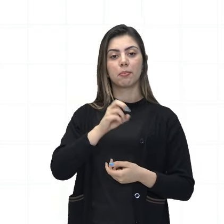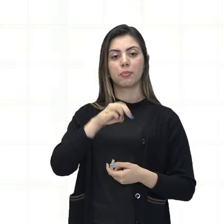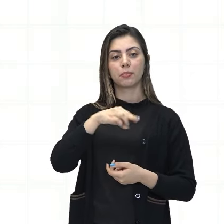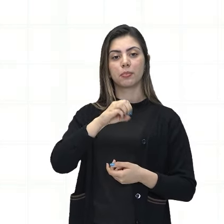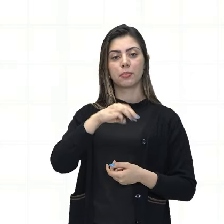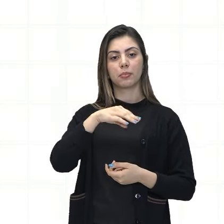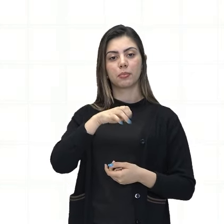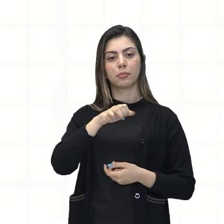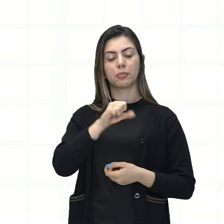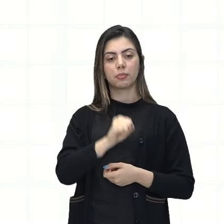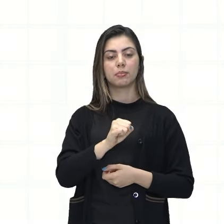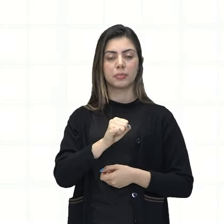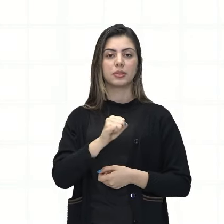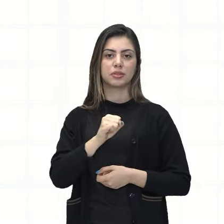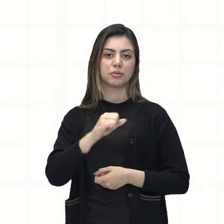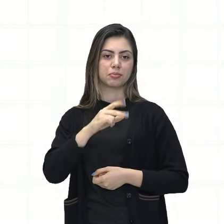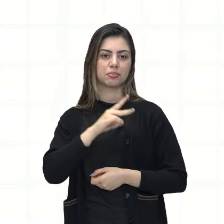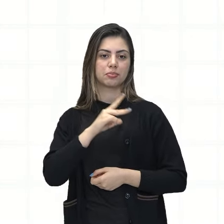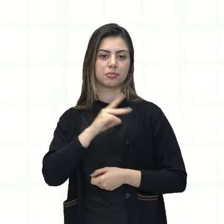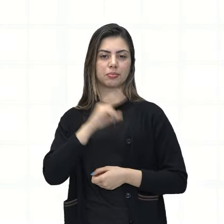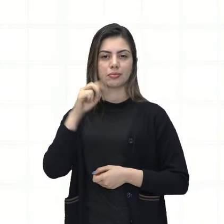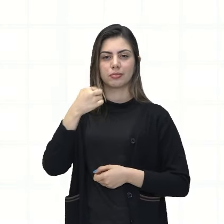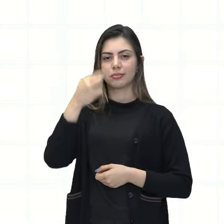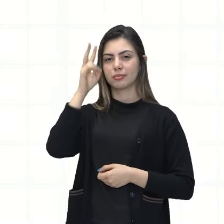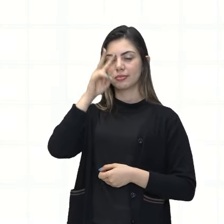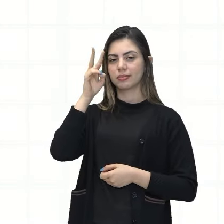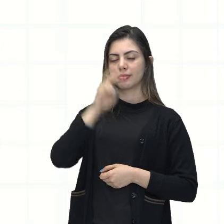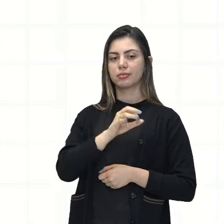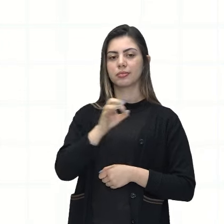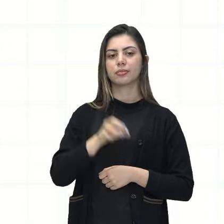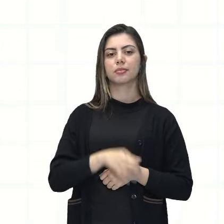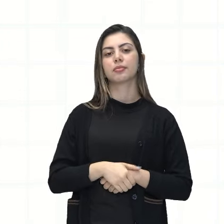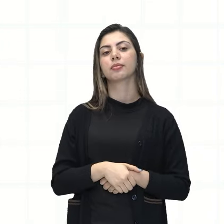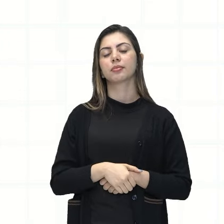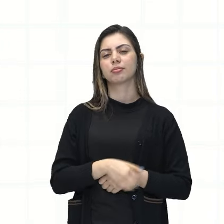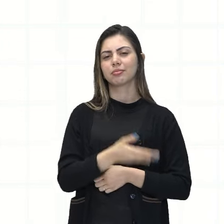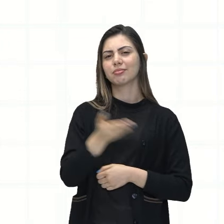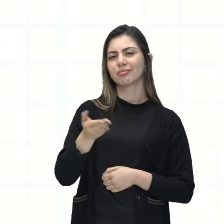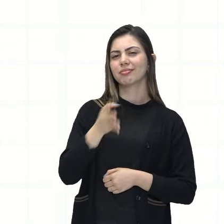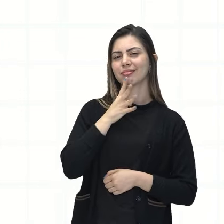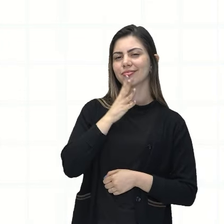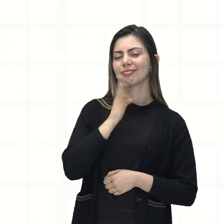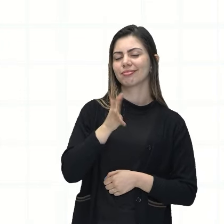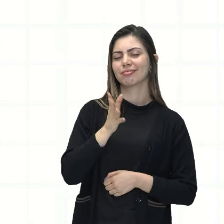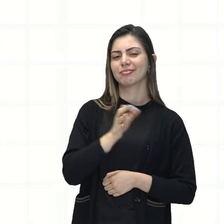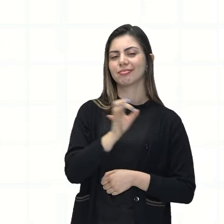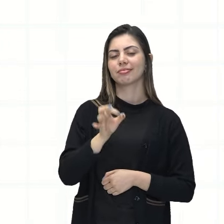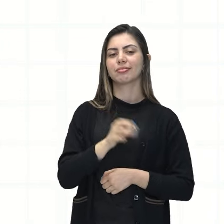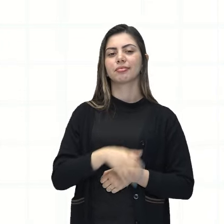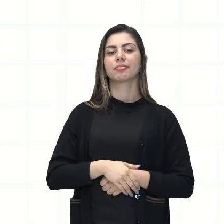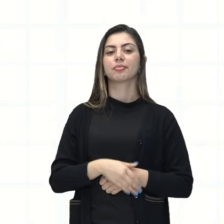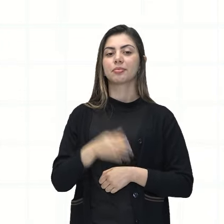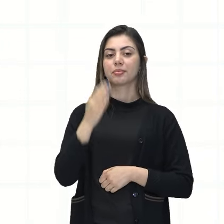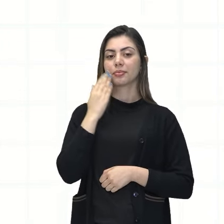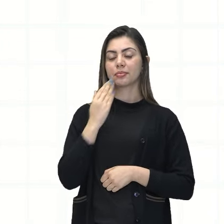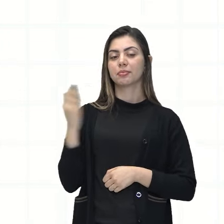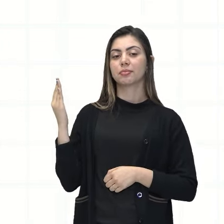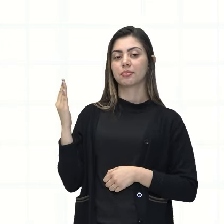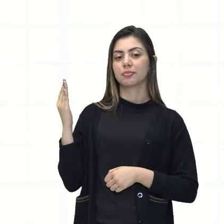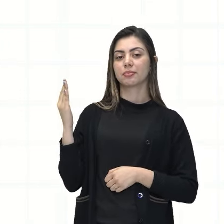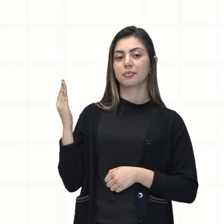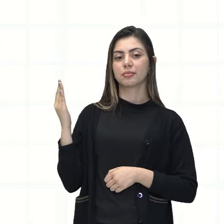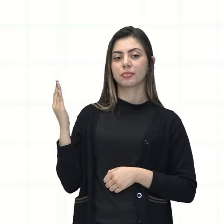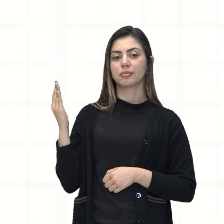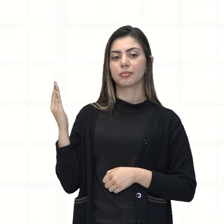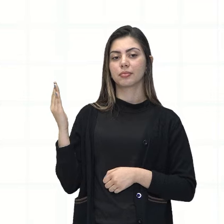só relembrar, ok? Então, os pronomes pessoais que vocês já sabem quais são, né? Eu, I,